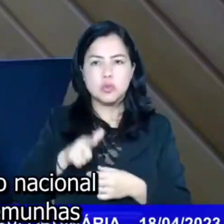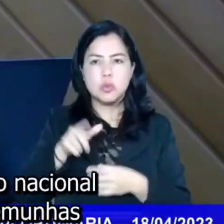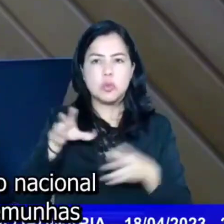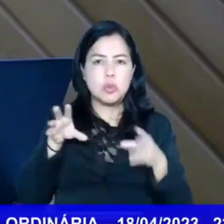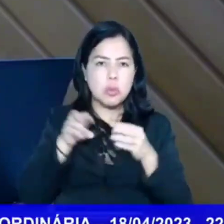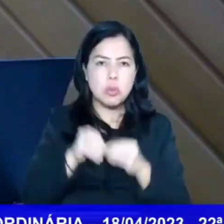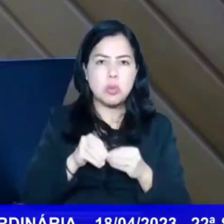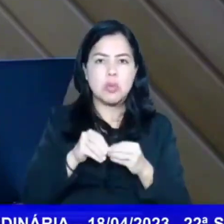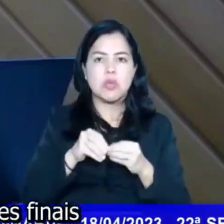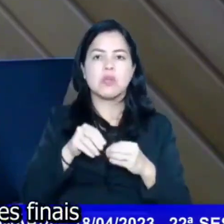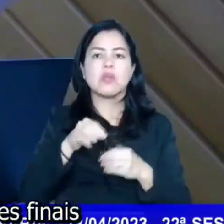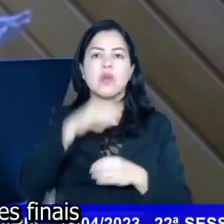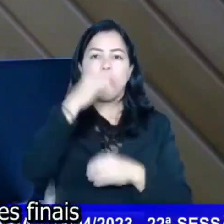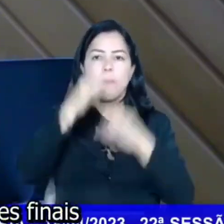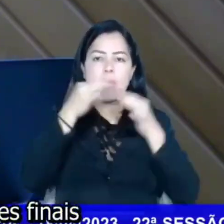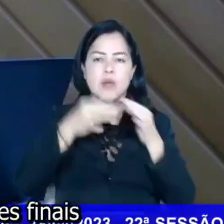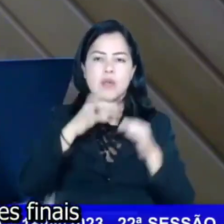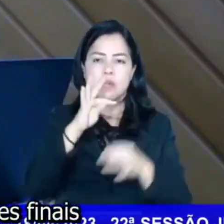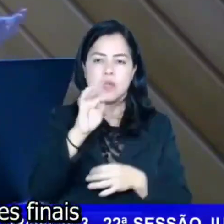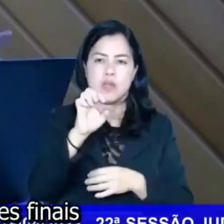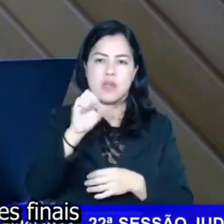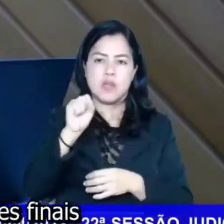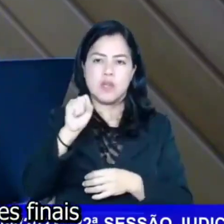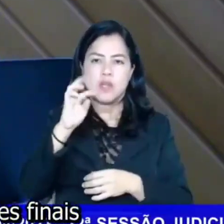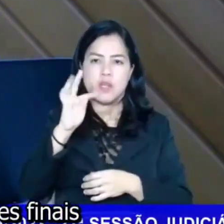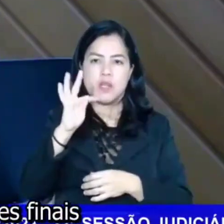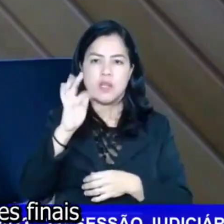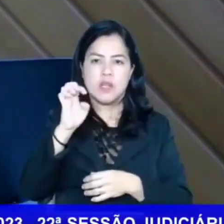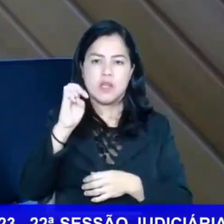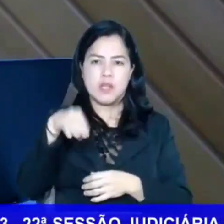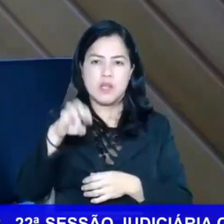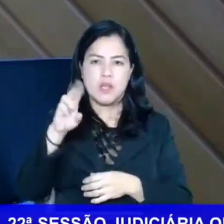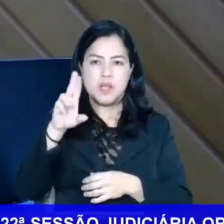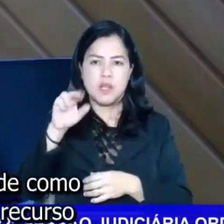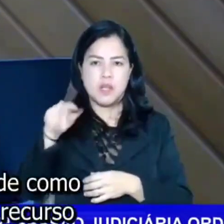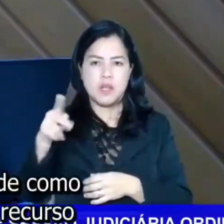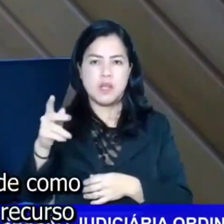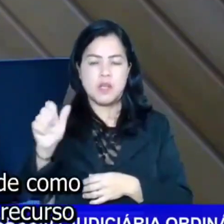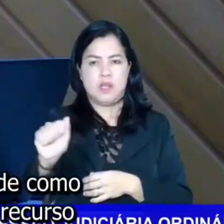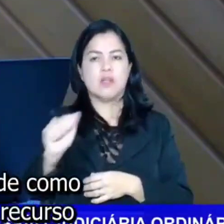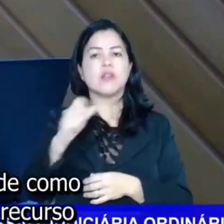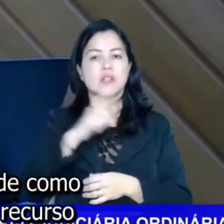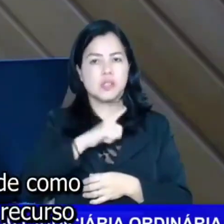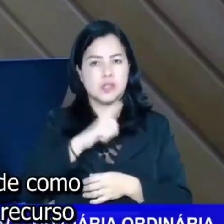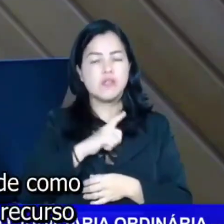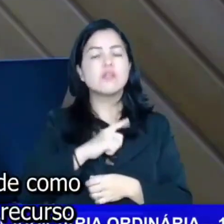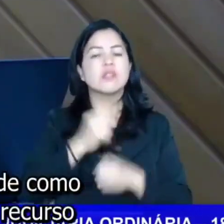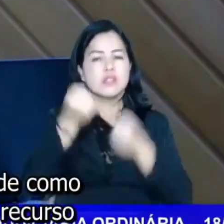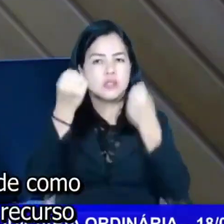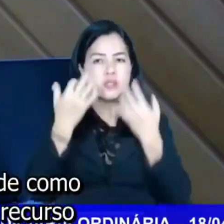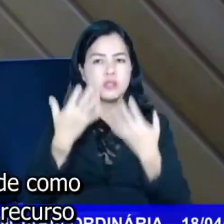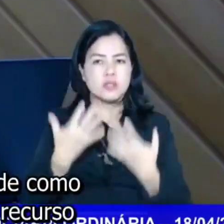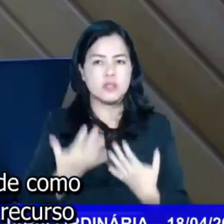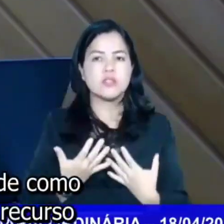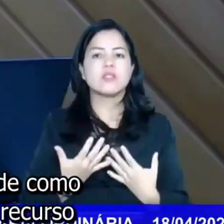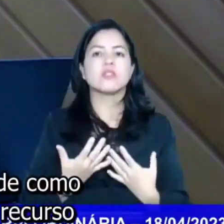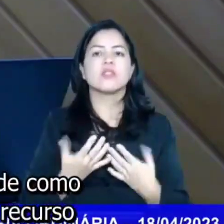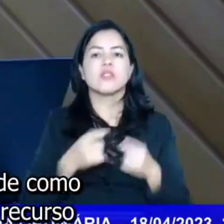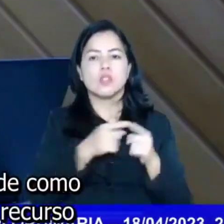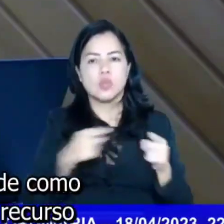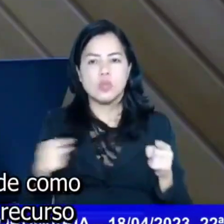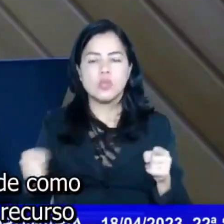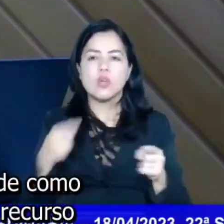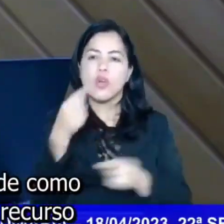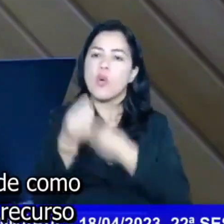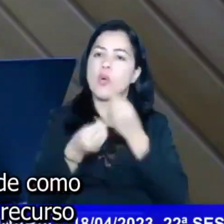palavras das testemunhas, porque ele já explorou isso nas suas alegações finais, mas houve a explicação durante a instrução